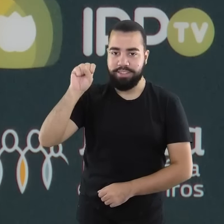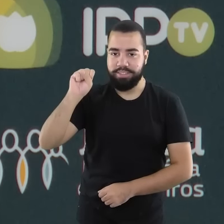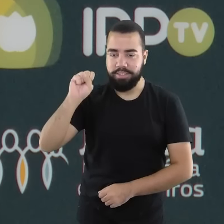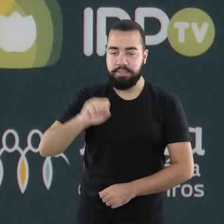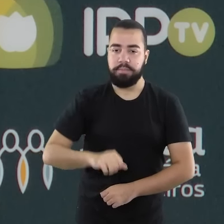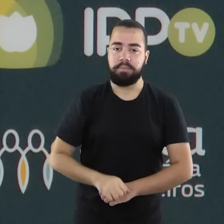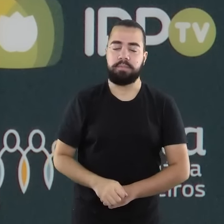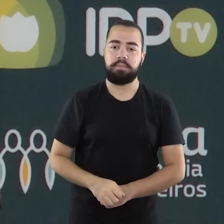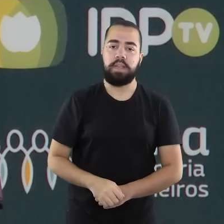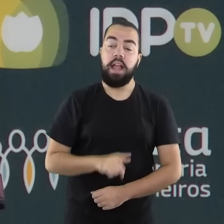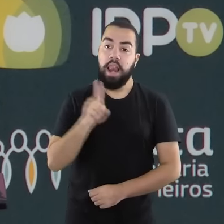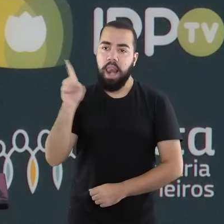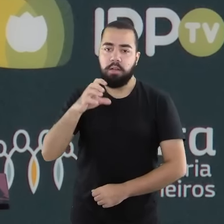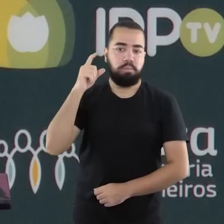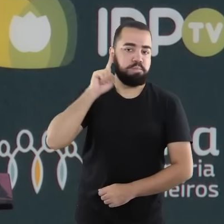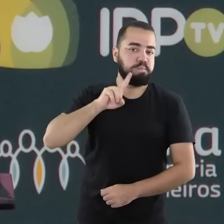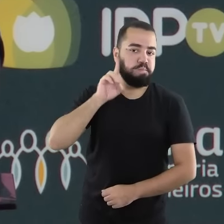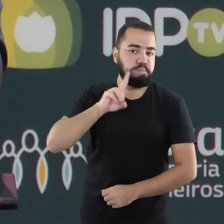ele diz assim: